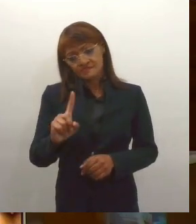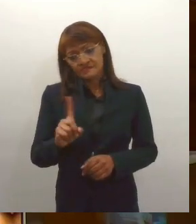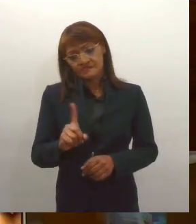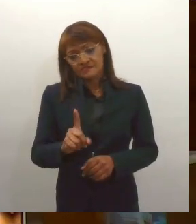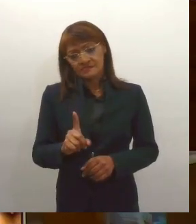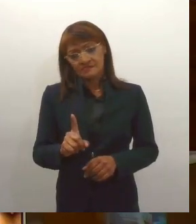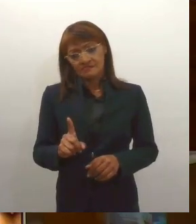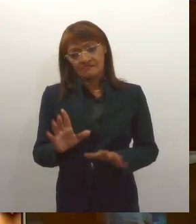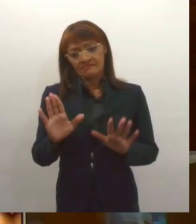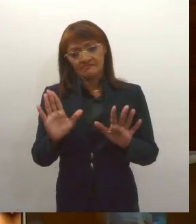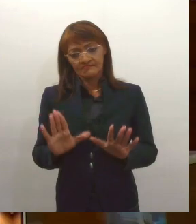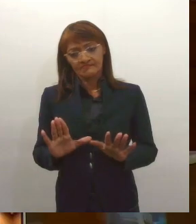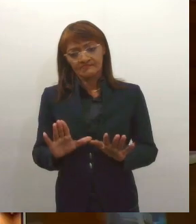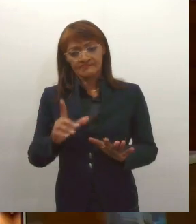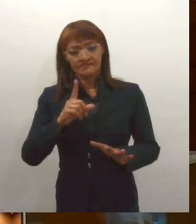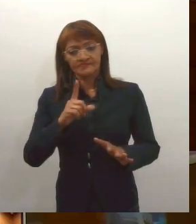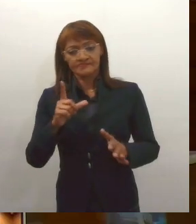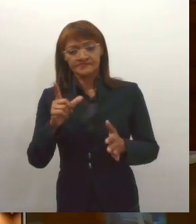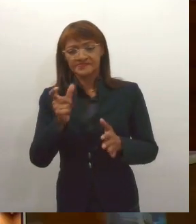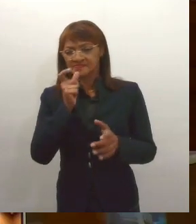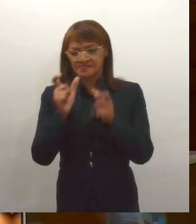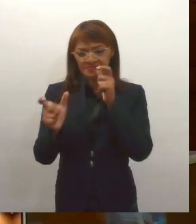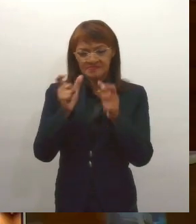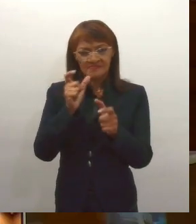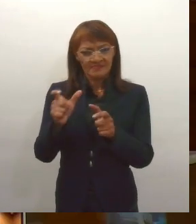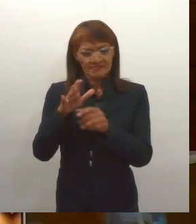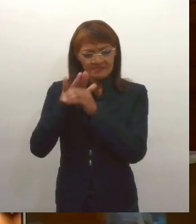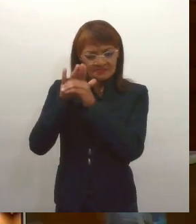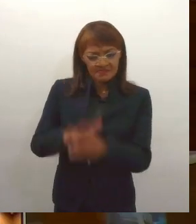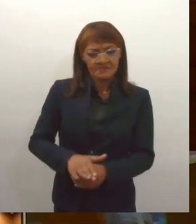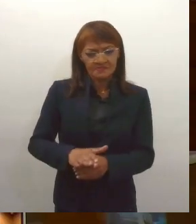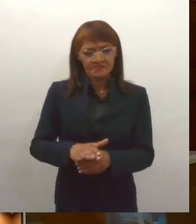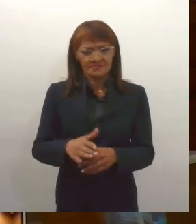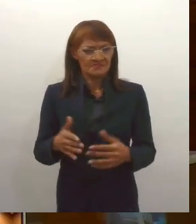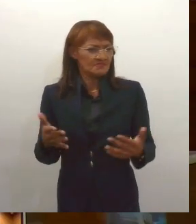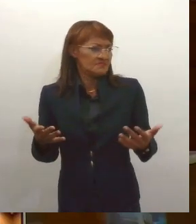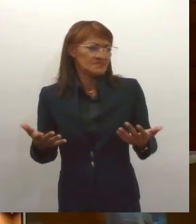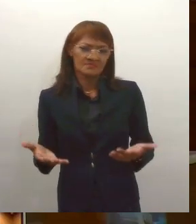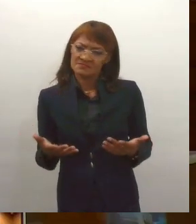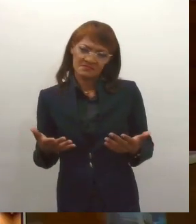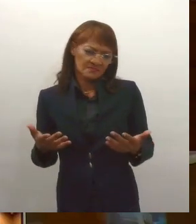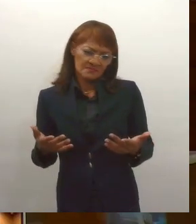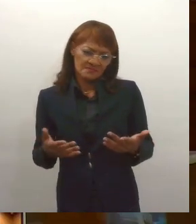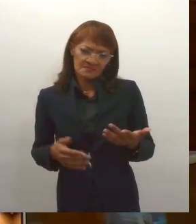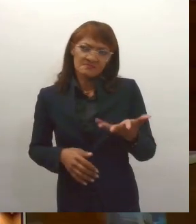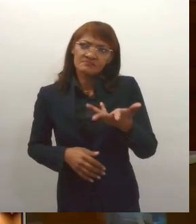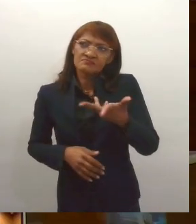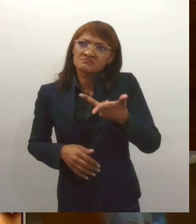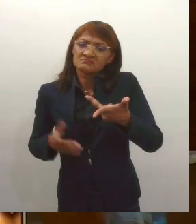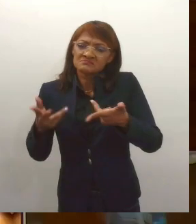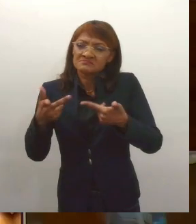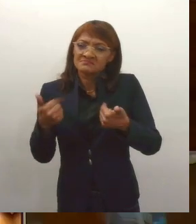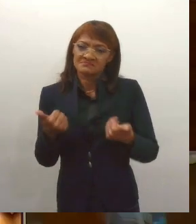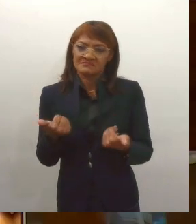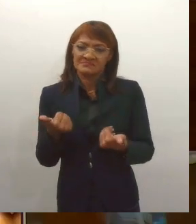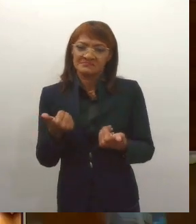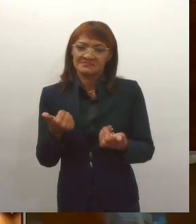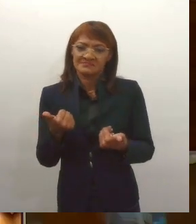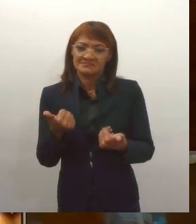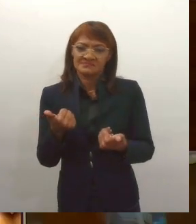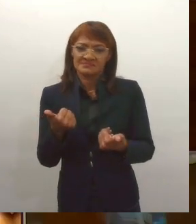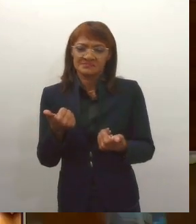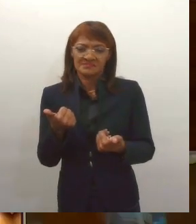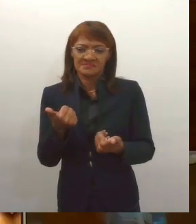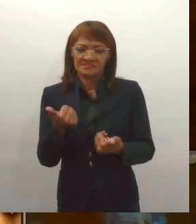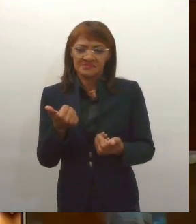ofensivos ainda de uma forma eh irônica né quer dizer a ele que